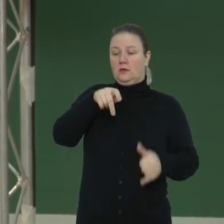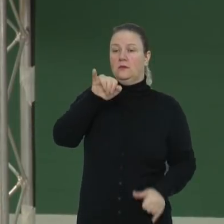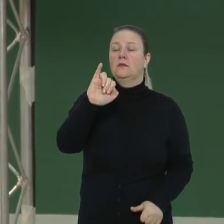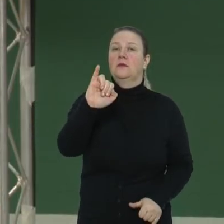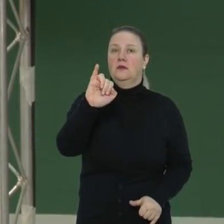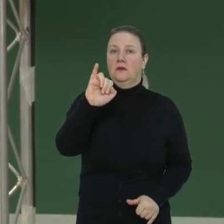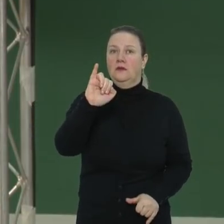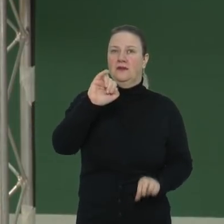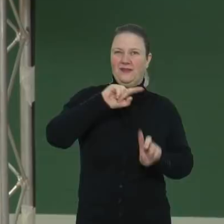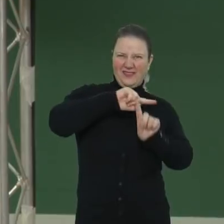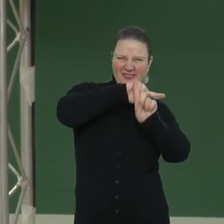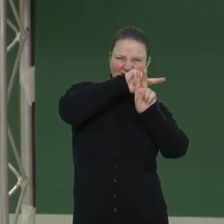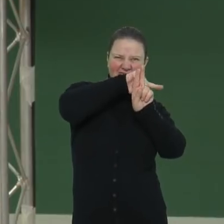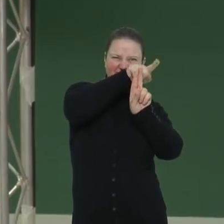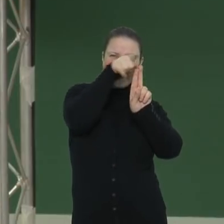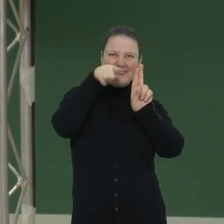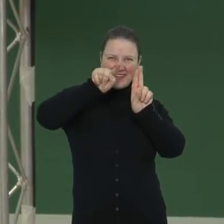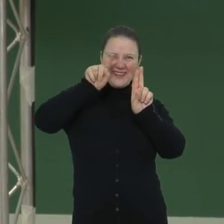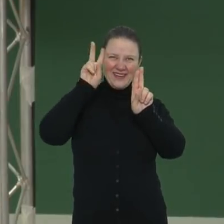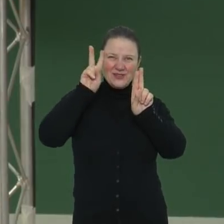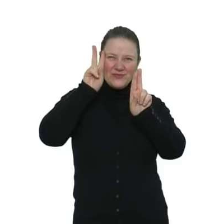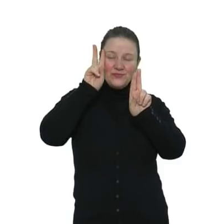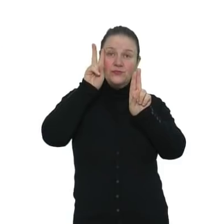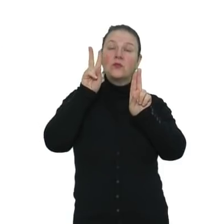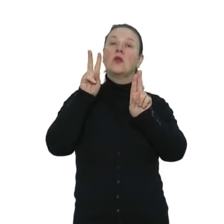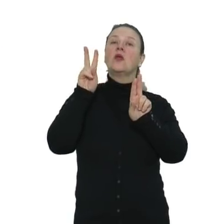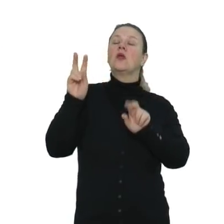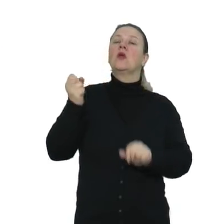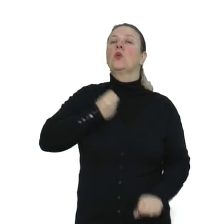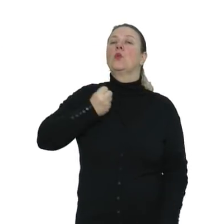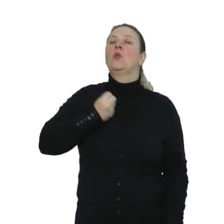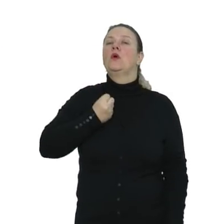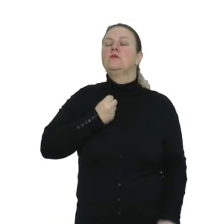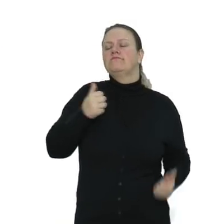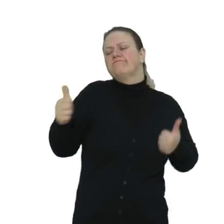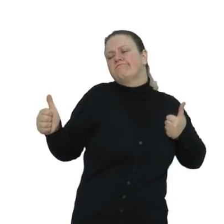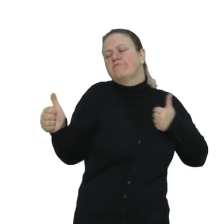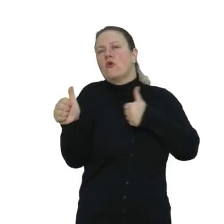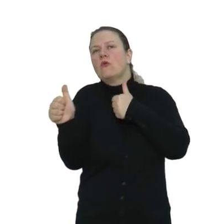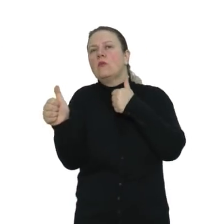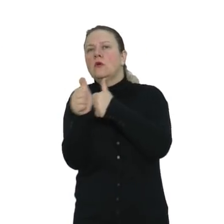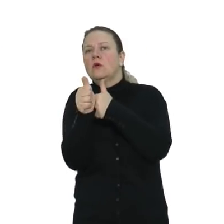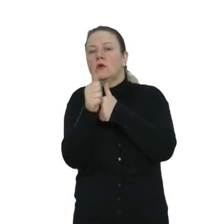irracional também. E o valor dele, ele é aproximadamente, como está no slide para vocês,